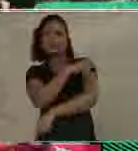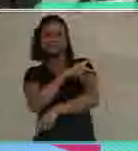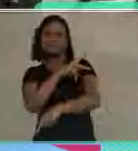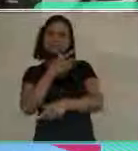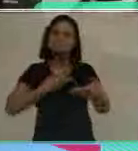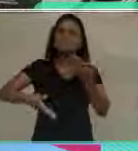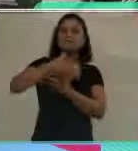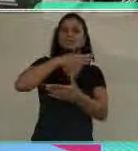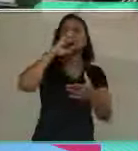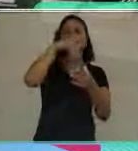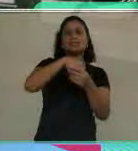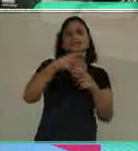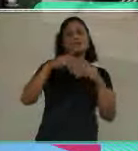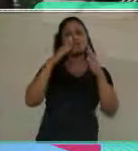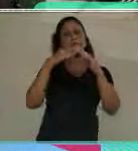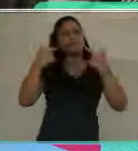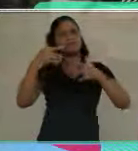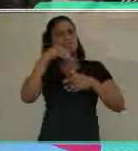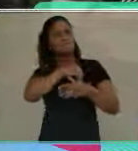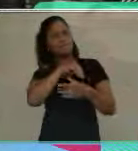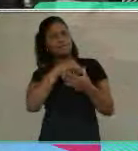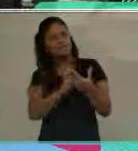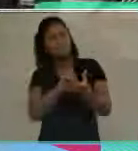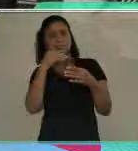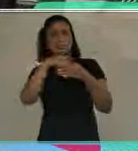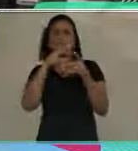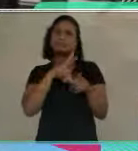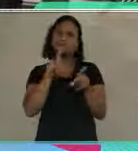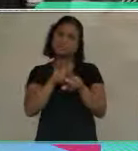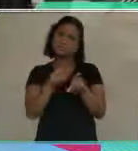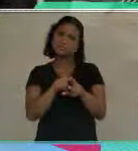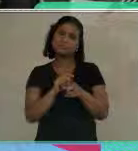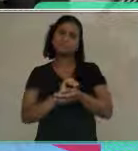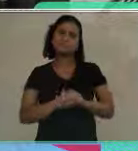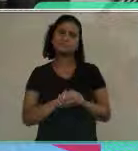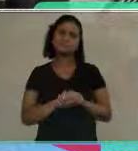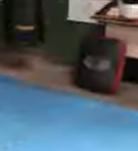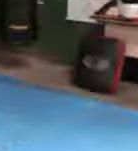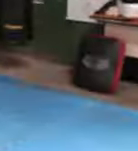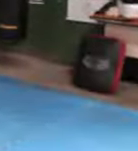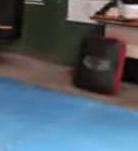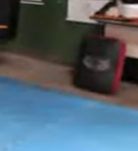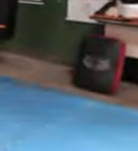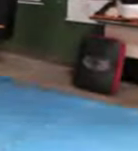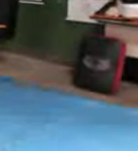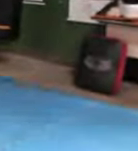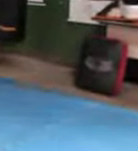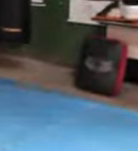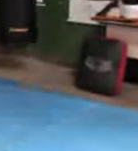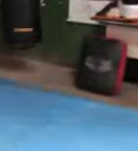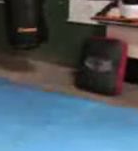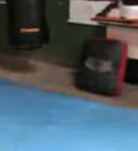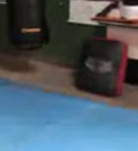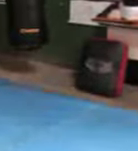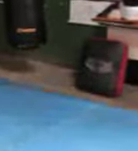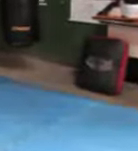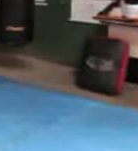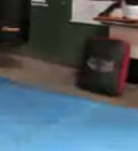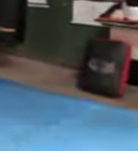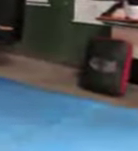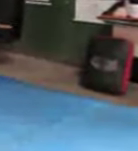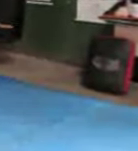mim é um verdadeiro vencedor isso me inspira mais e mais a treinar cada dia a lidar com as situações em casa no